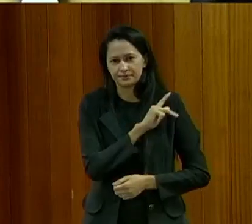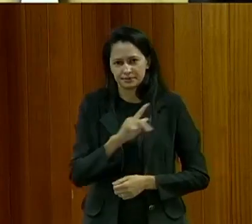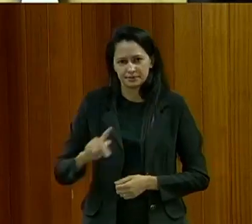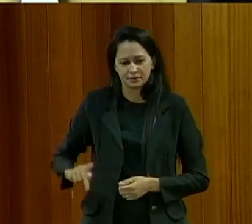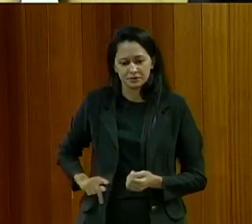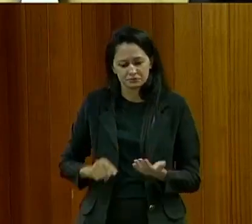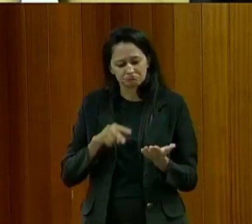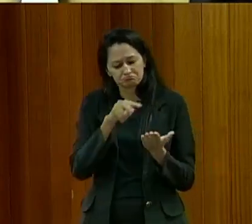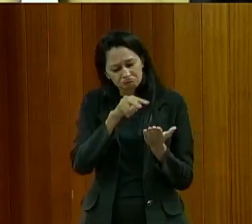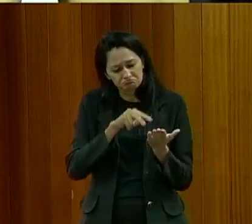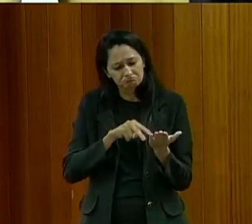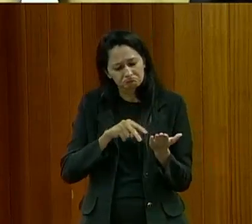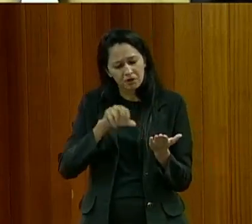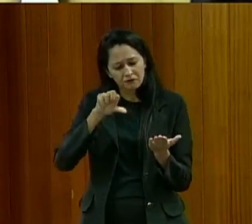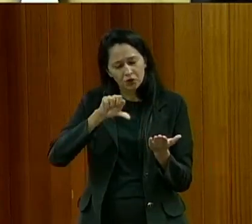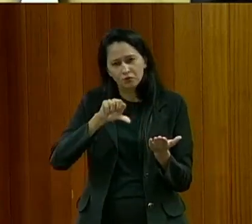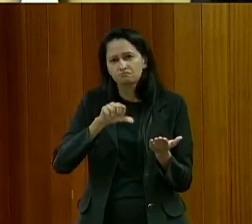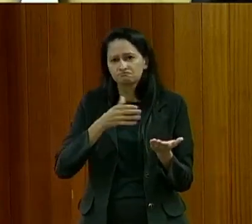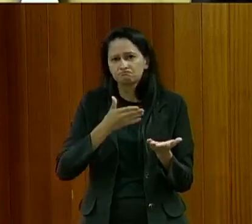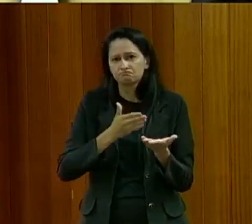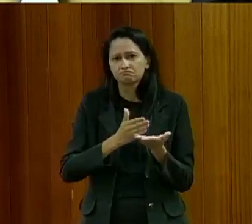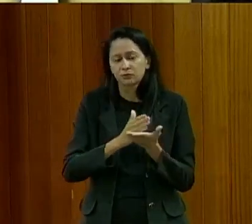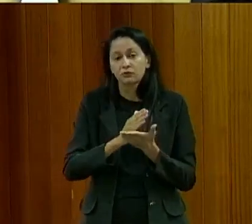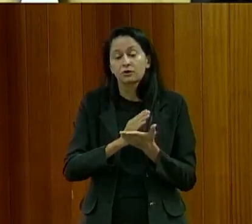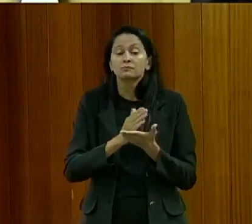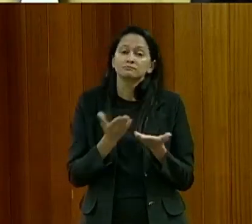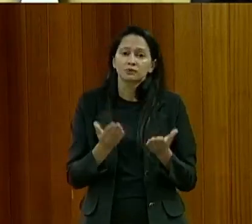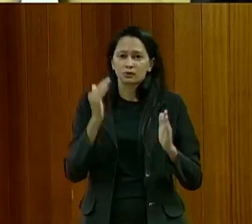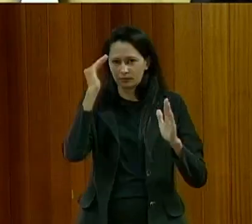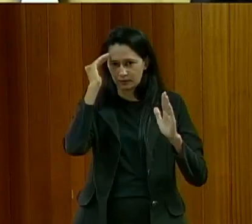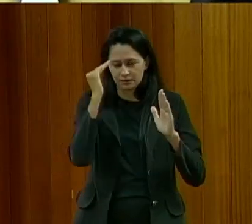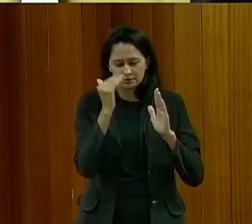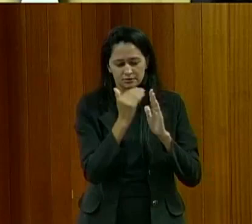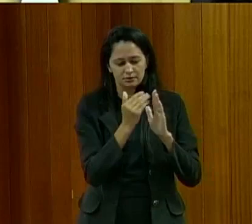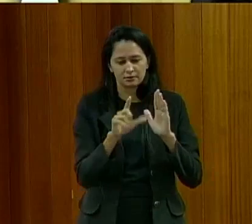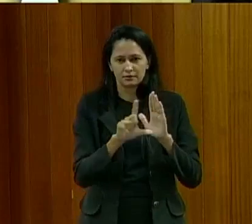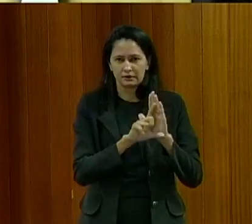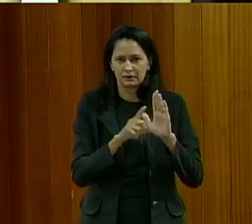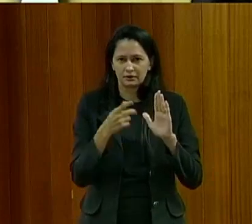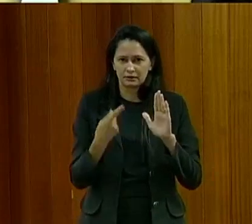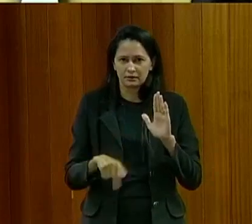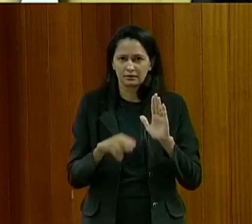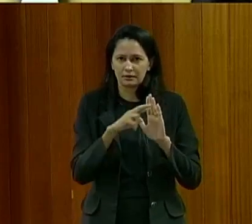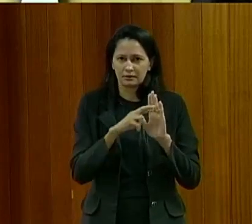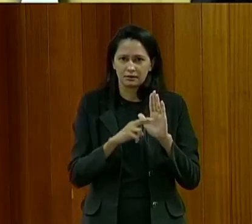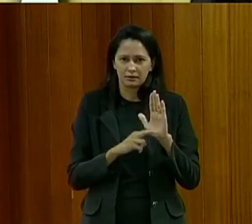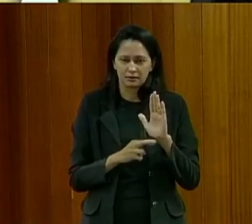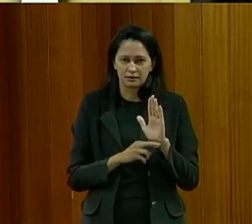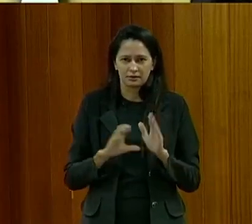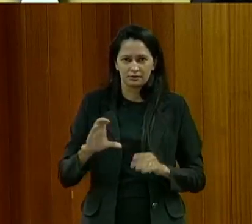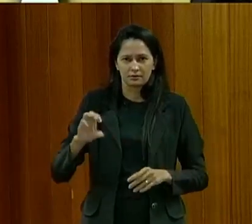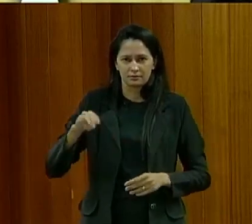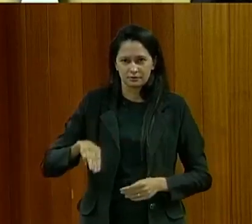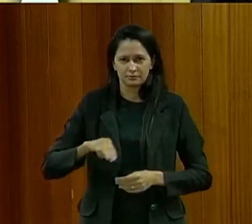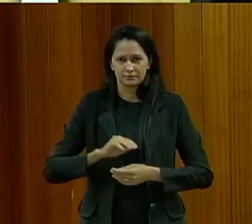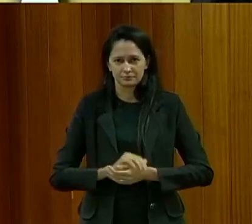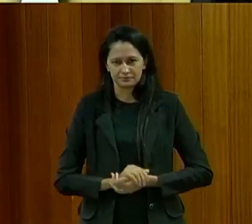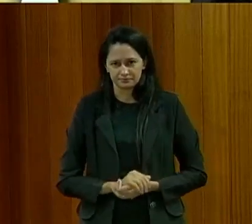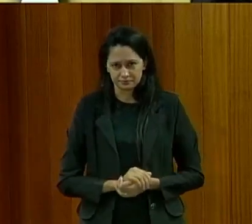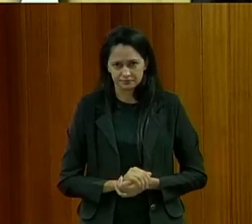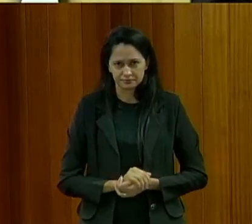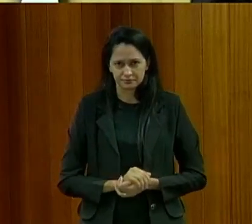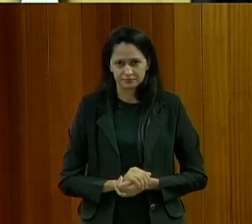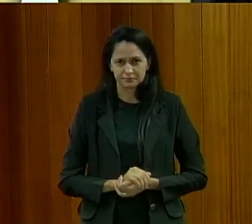de acordo com o que determina o parágrafo 2º do artigo 67 do regimento